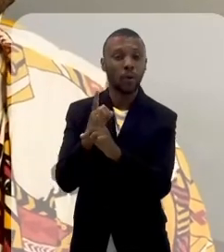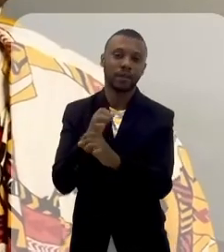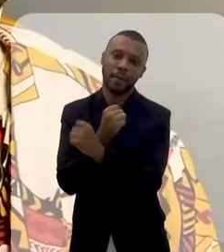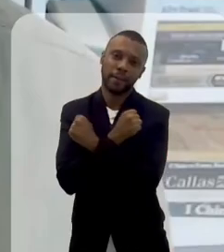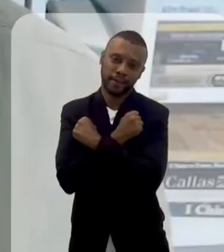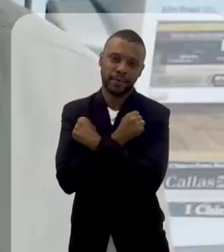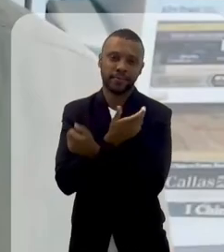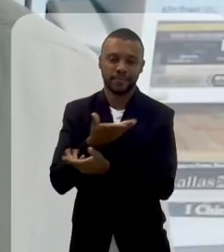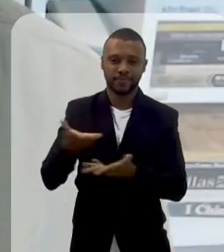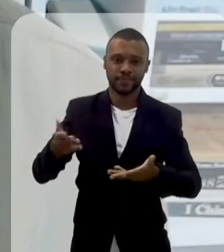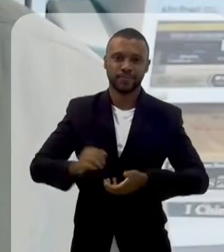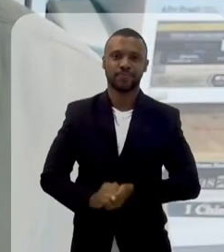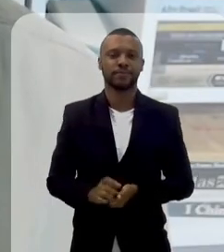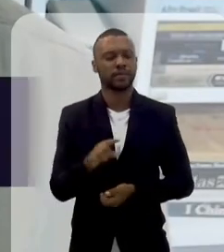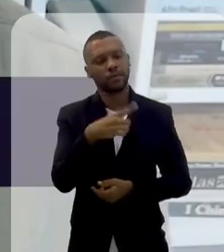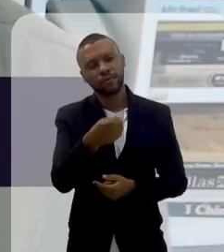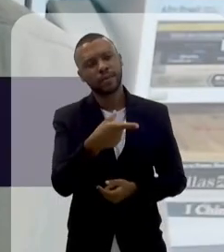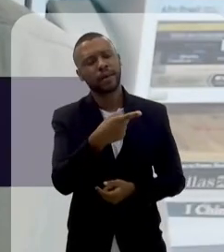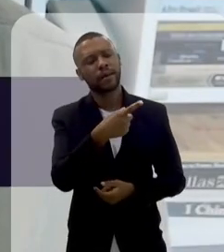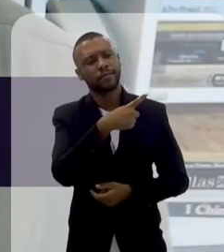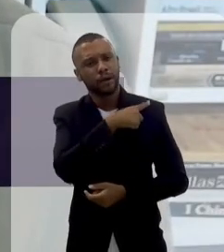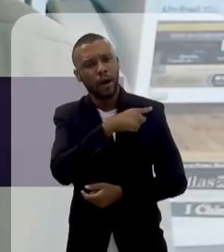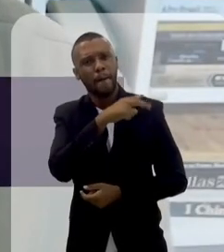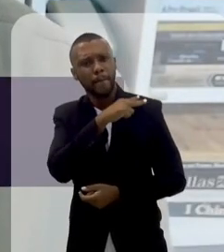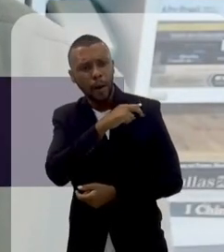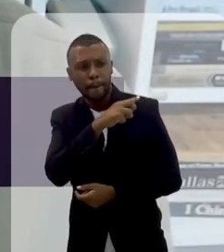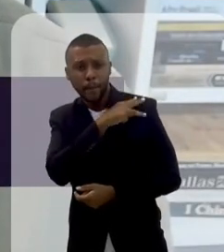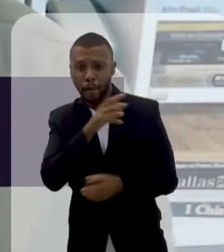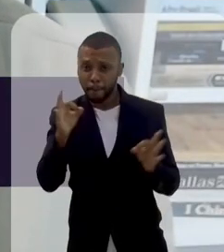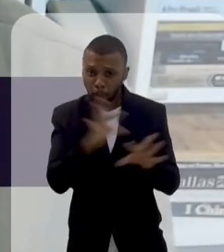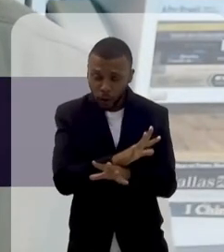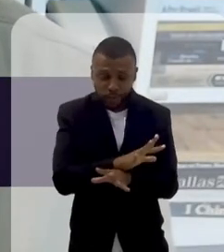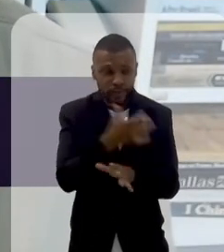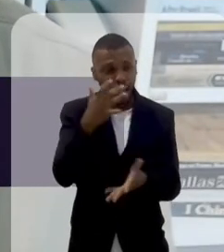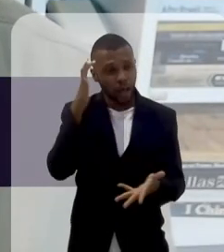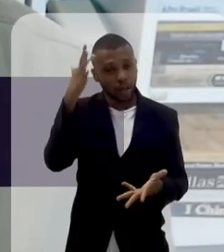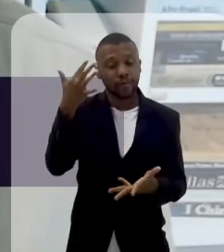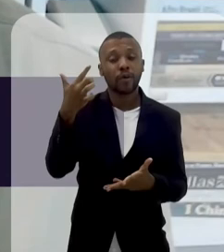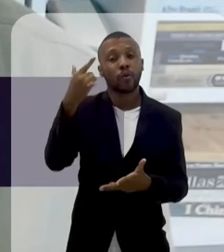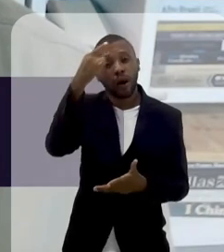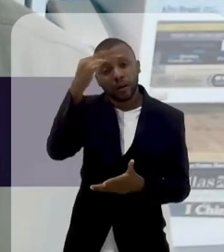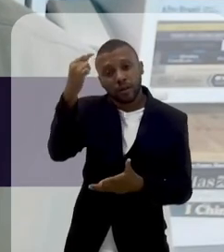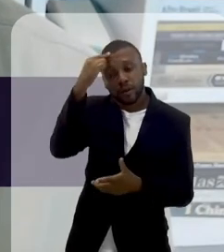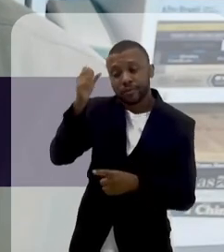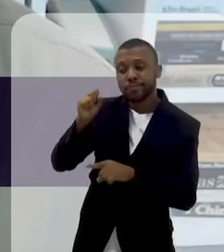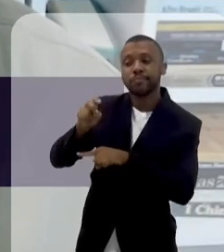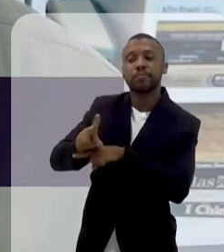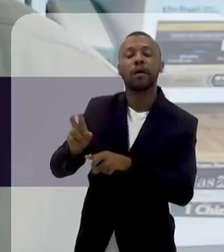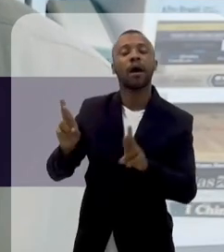mundo. E você, depois que fez o ensino médio, resolveu cursar Relações